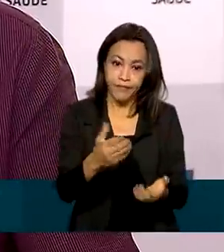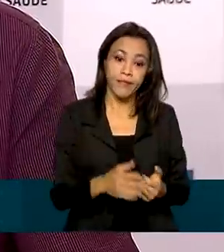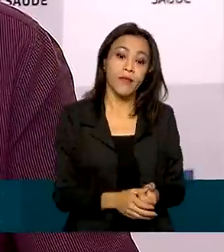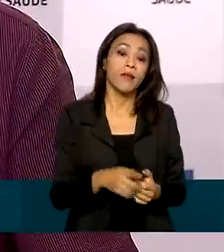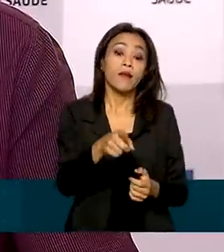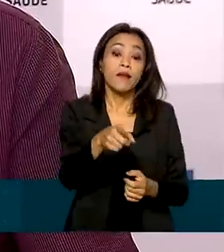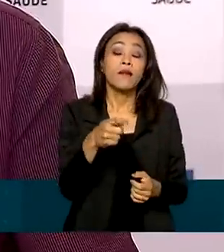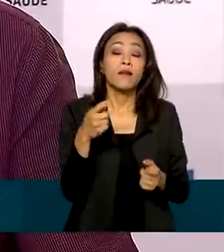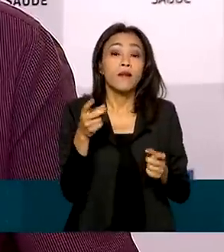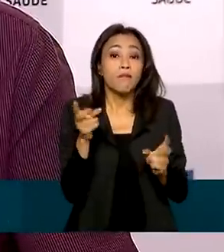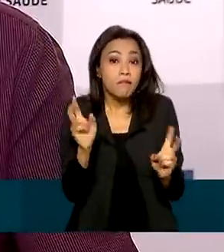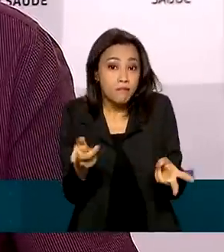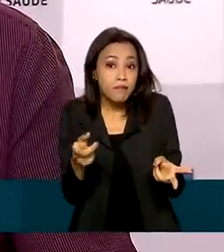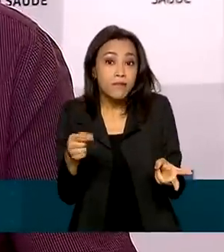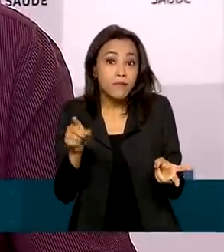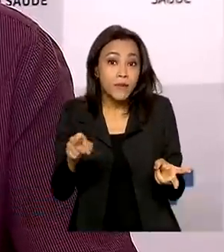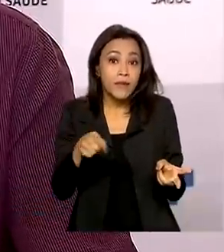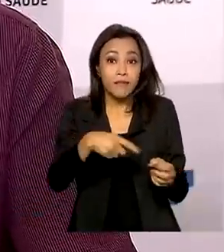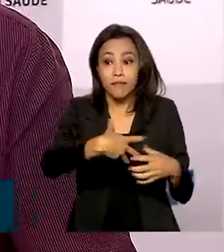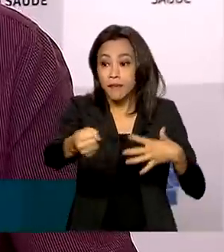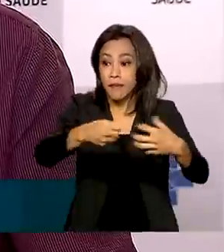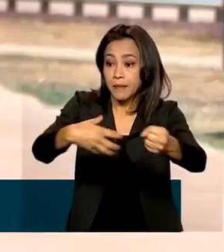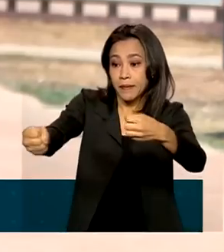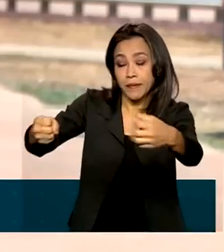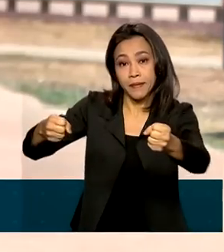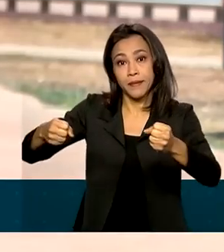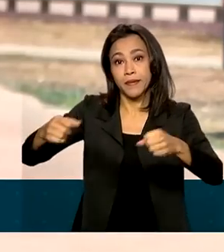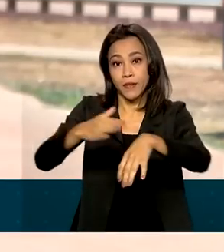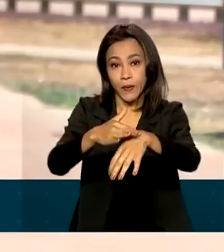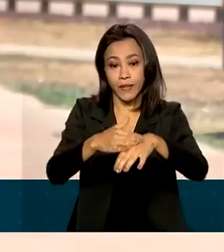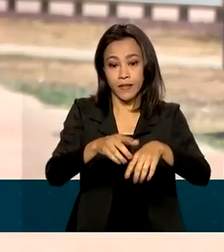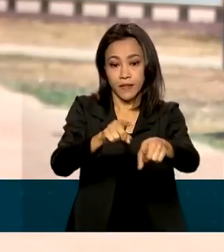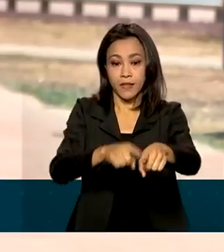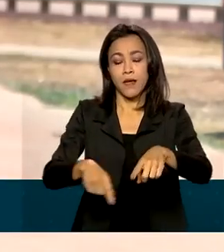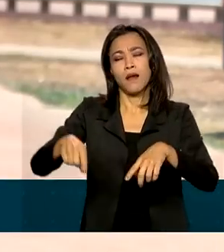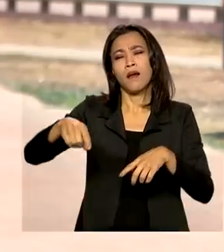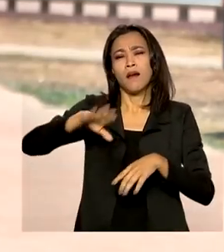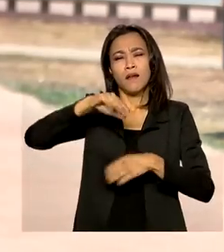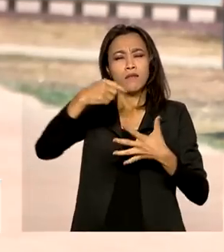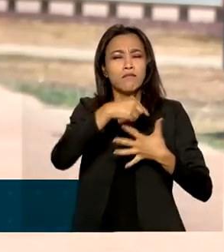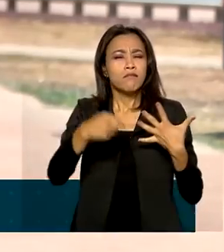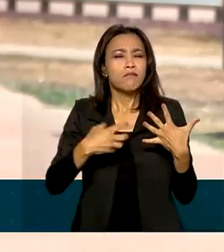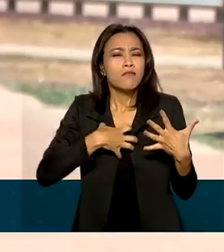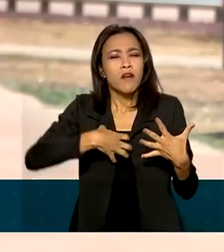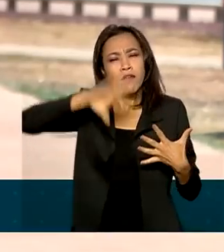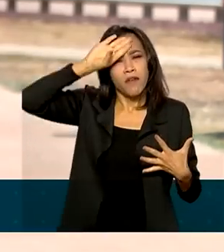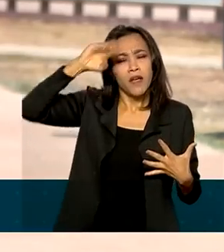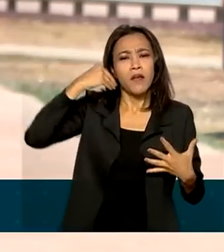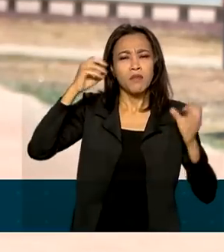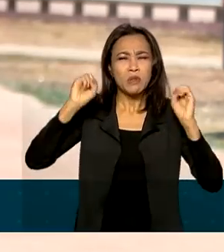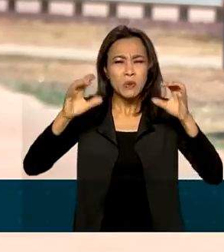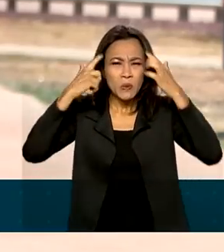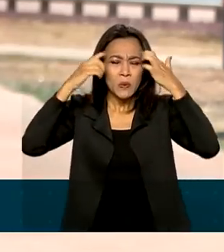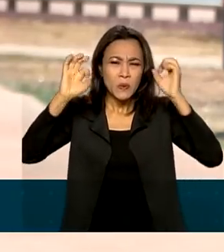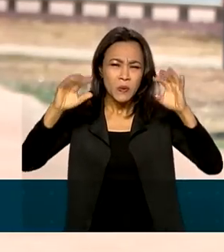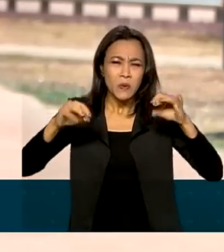manter a transmissão de doenças naquela região febre dor de cabeça dor no corpo mal-estar